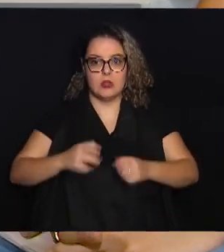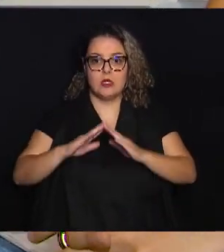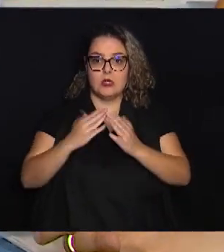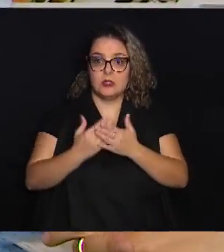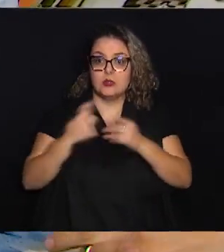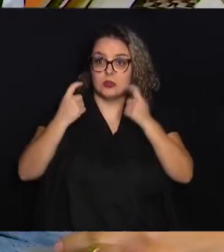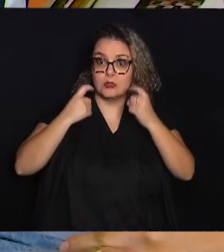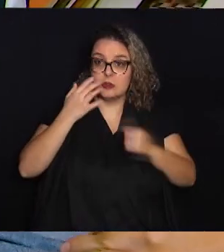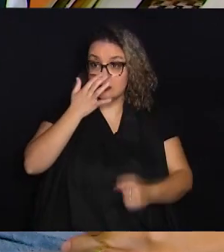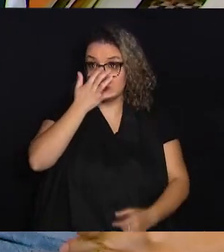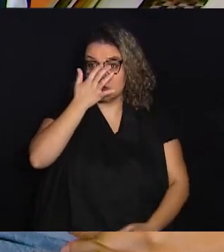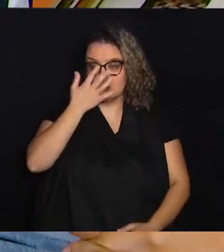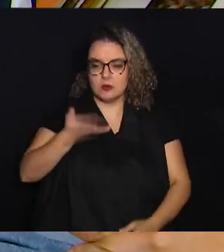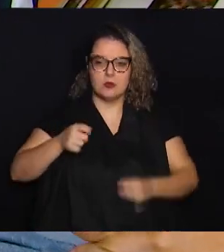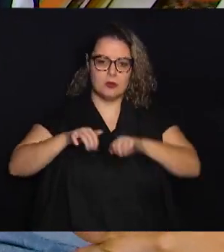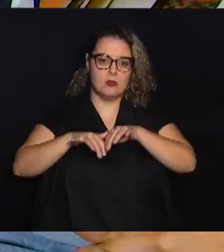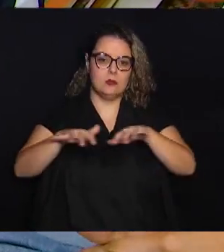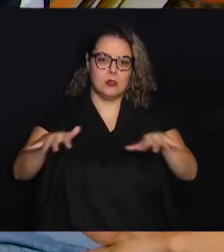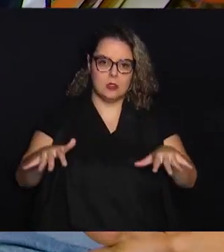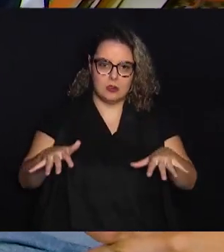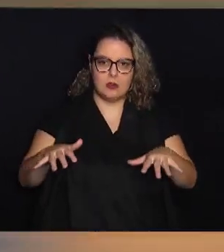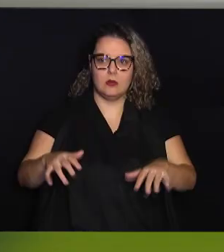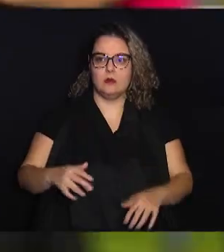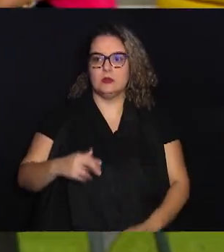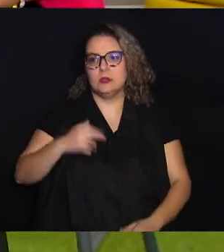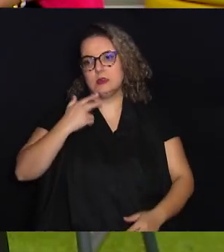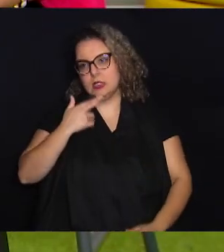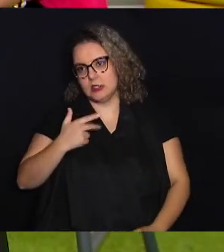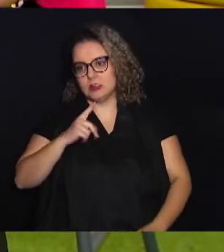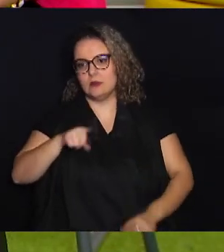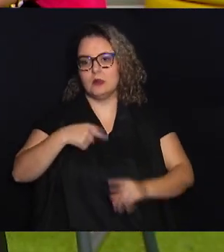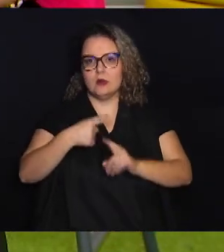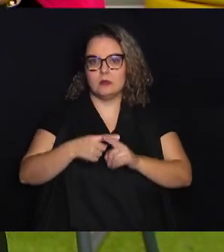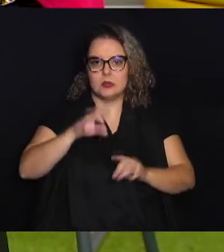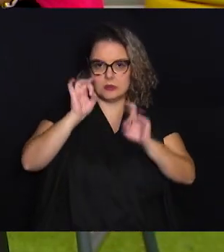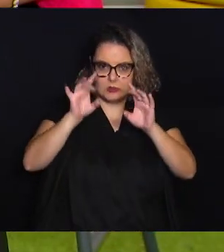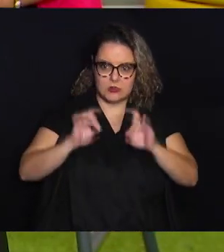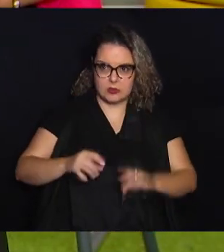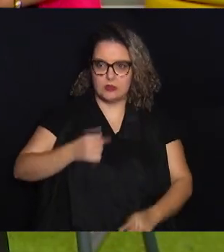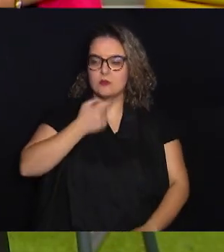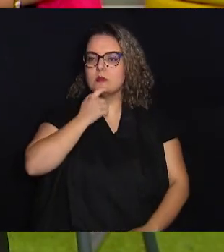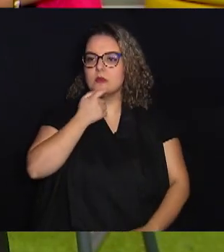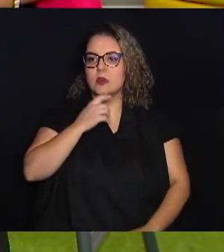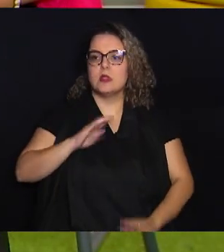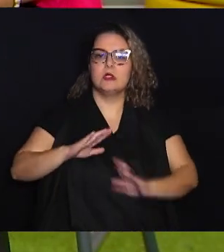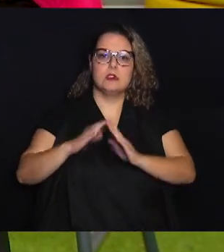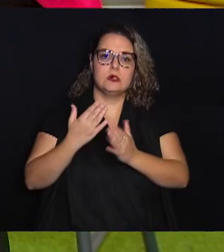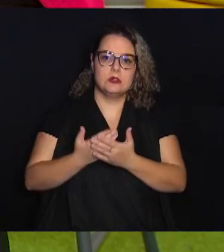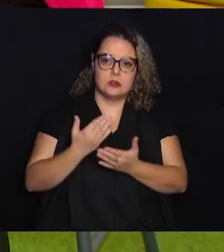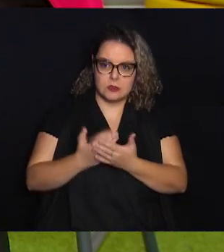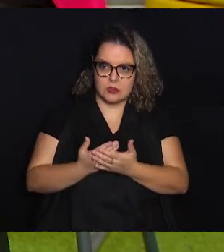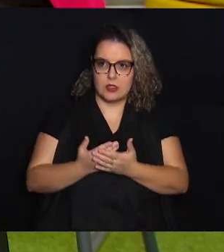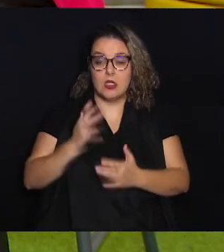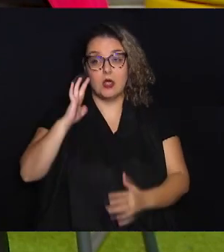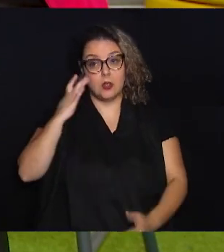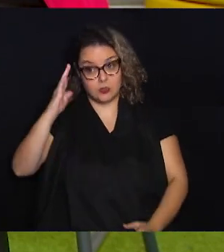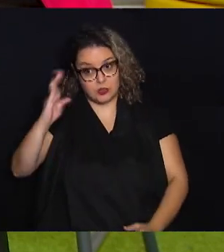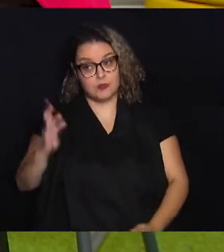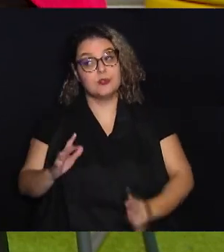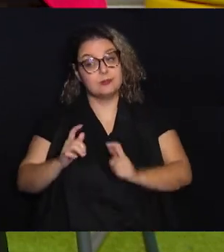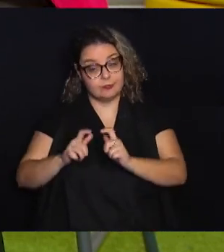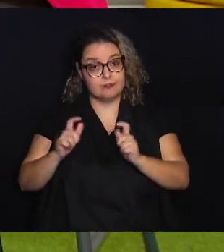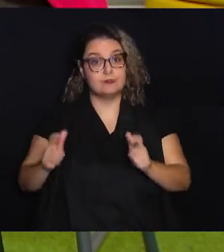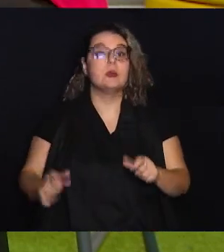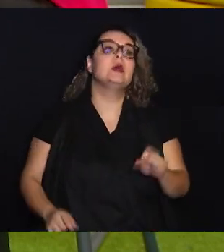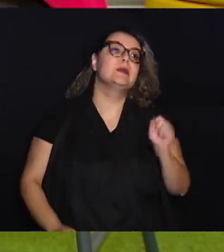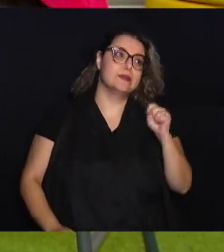preocupado com isso, com a ampliação, né, da língua adicional, especialmente o inglês, nas escolas. Acho que o Brasil precisa crescer